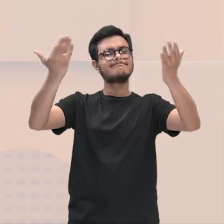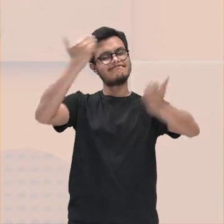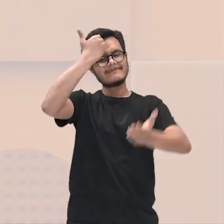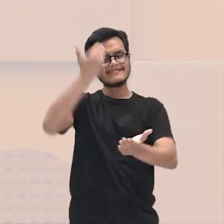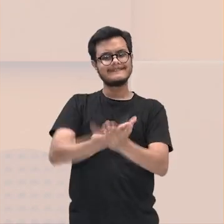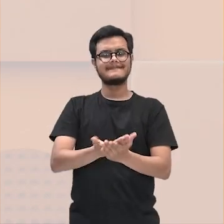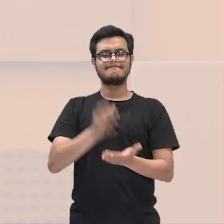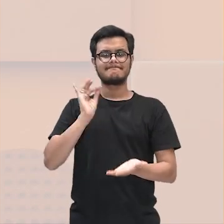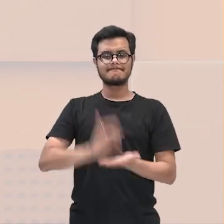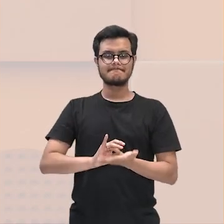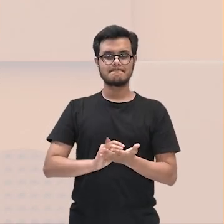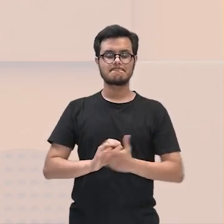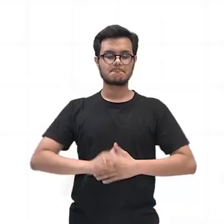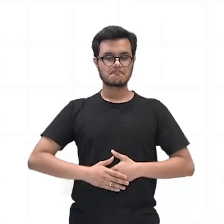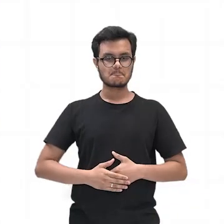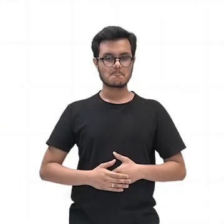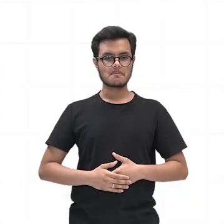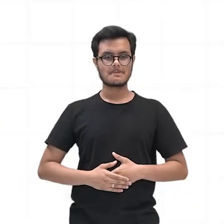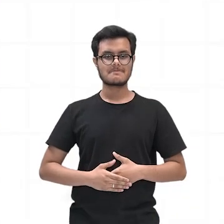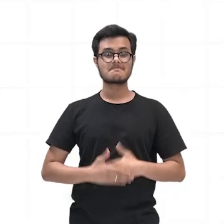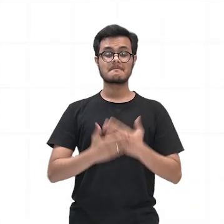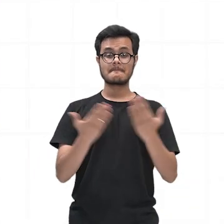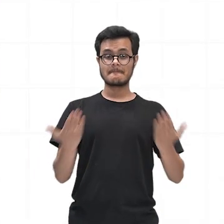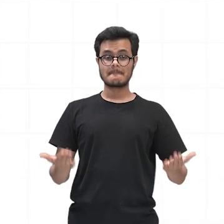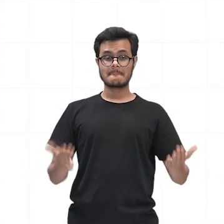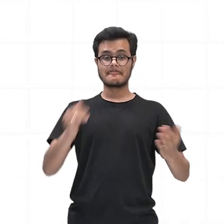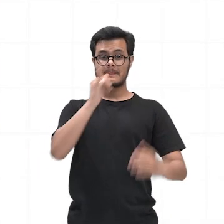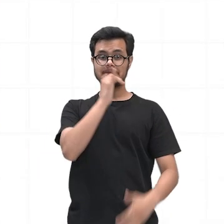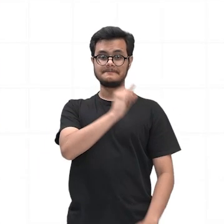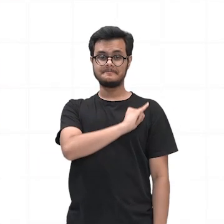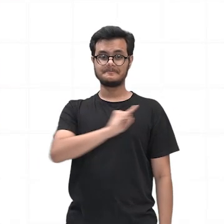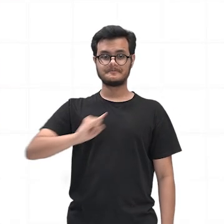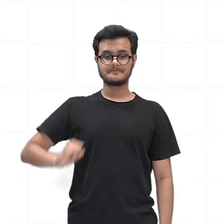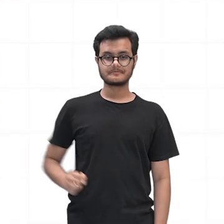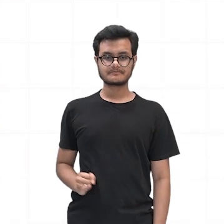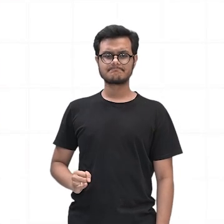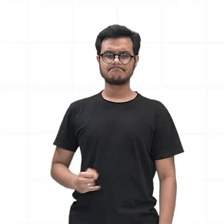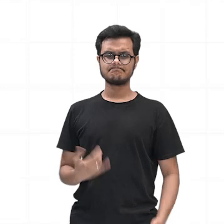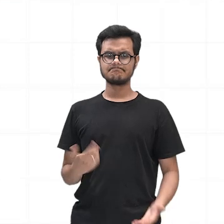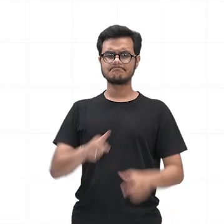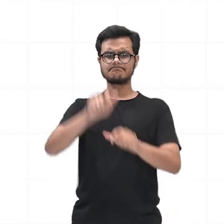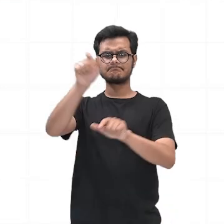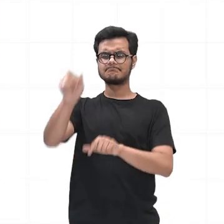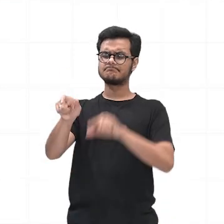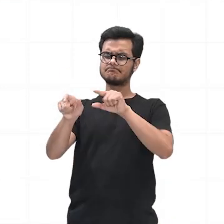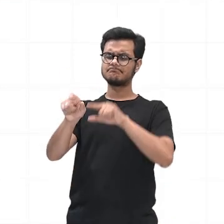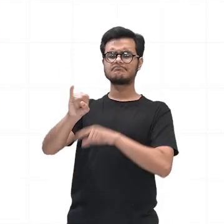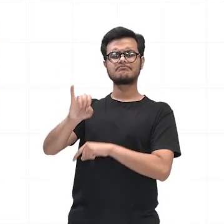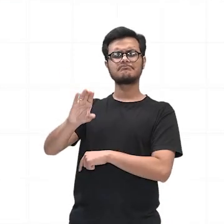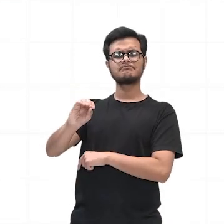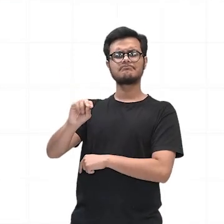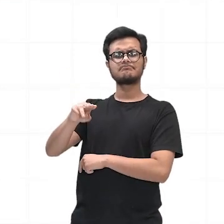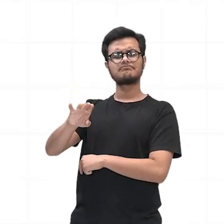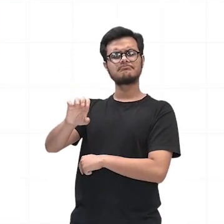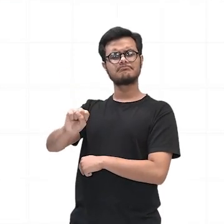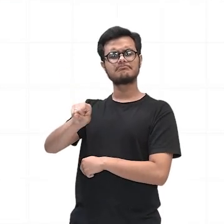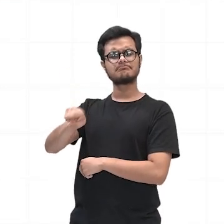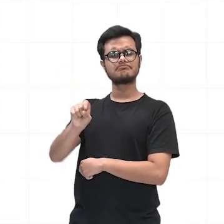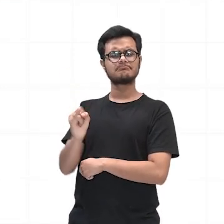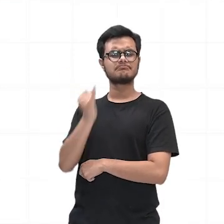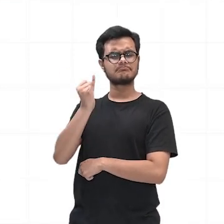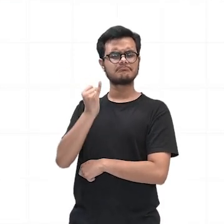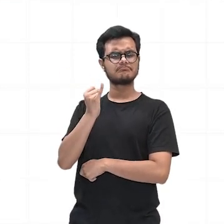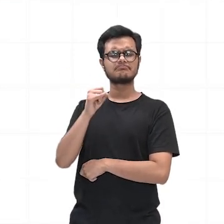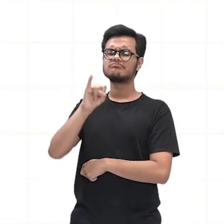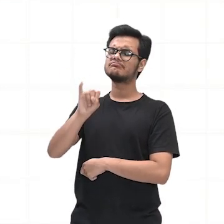certo? Ainda tem mais, olha só, no contexto do Império Bizantino, os ícones desempenhavam um papel crucial. O que